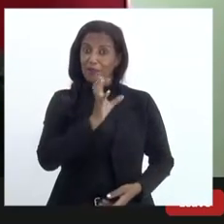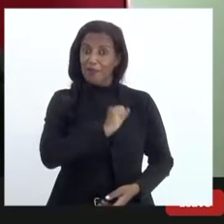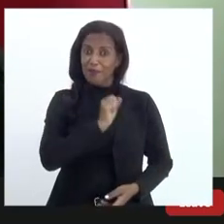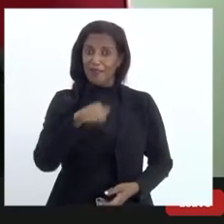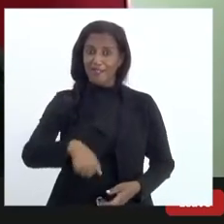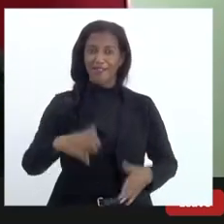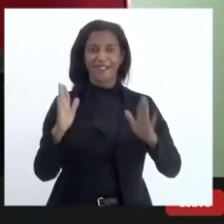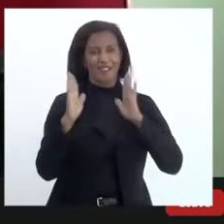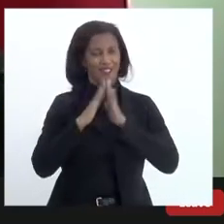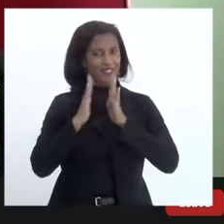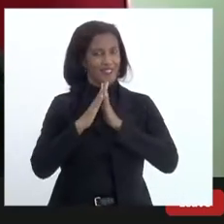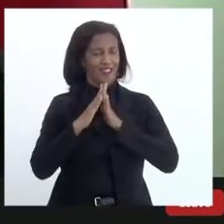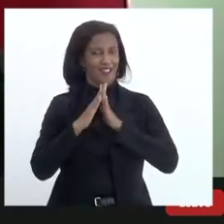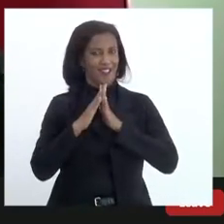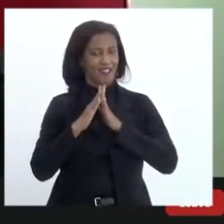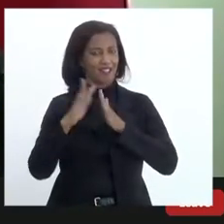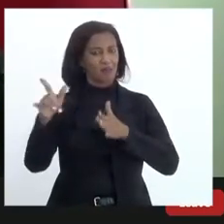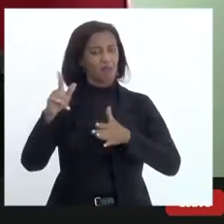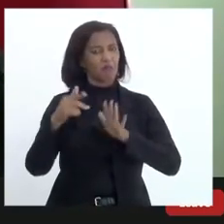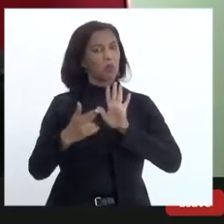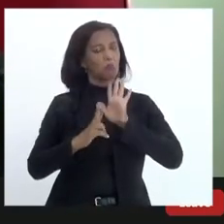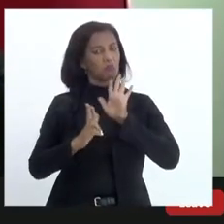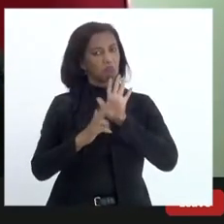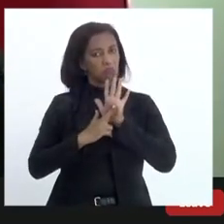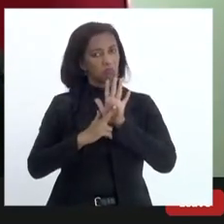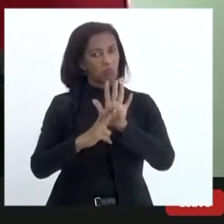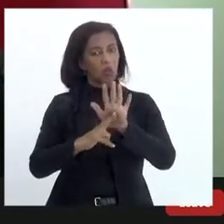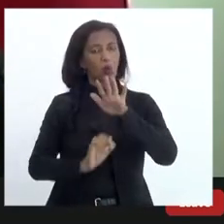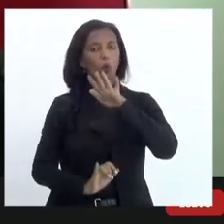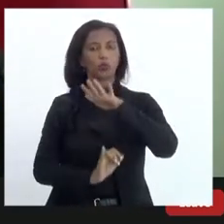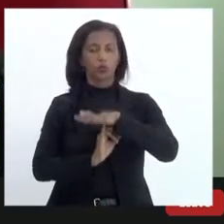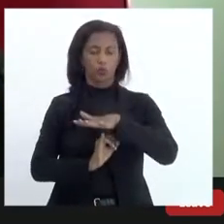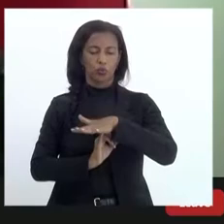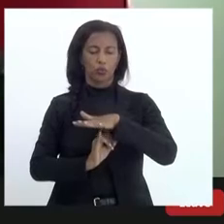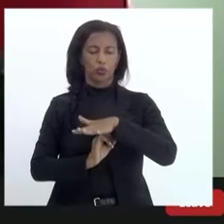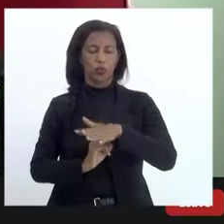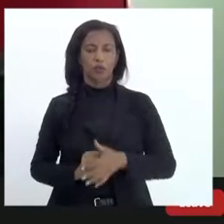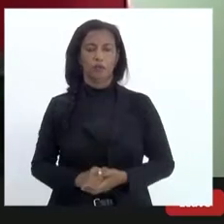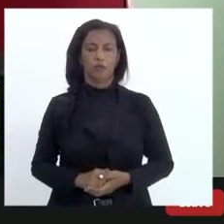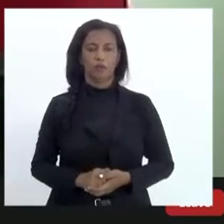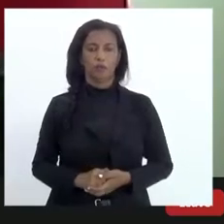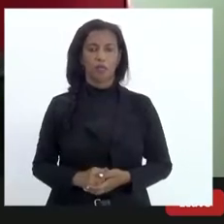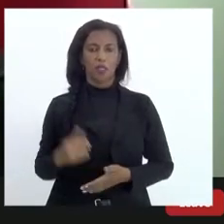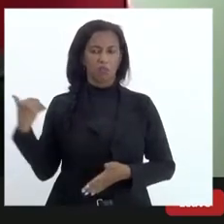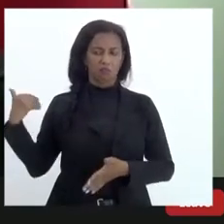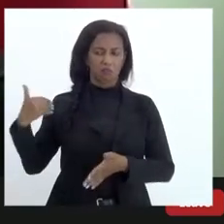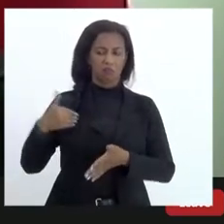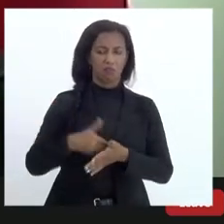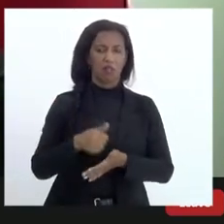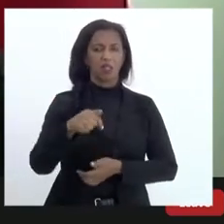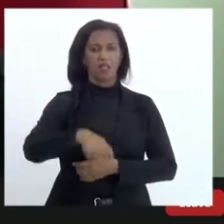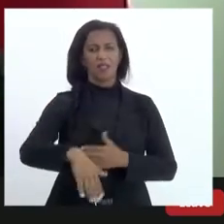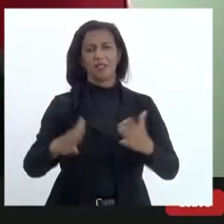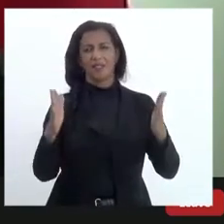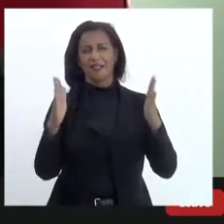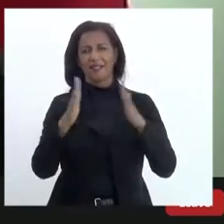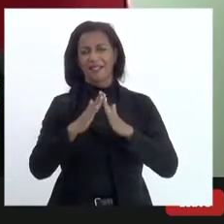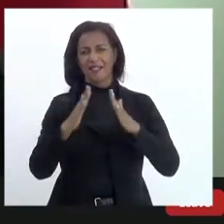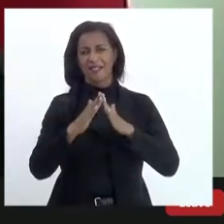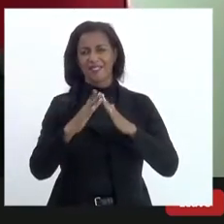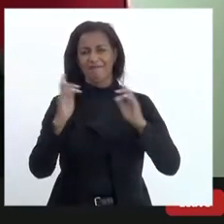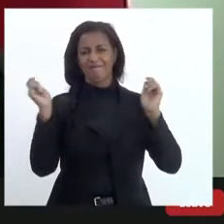casa, pelo que ela representa como instituição. E, recentemente, essa casa pôde